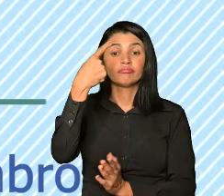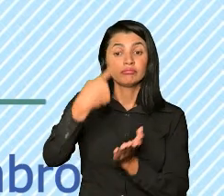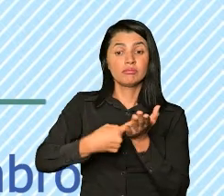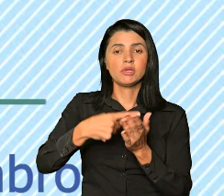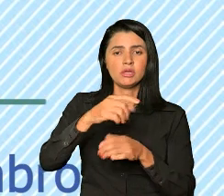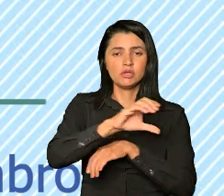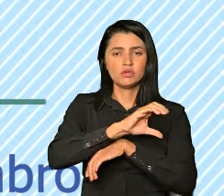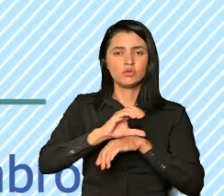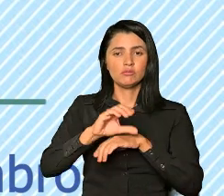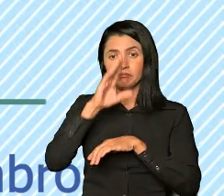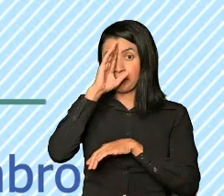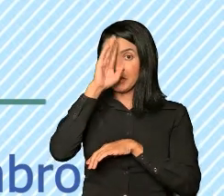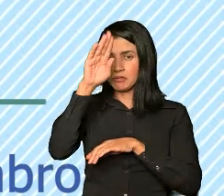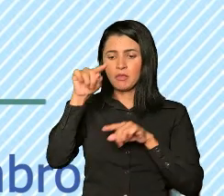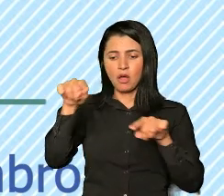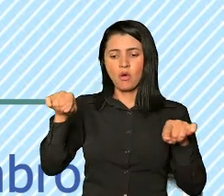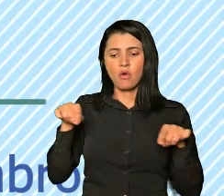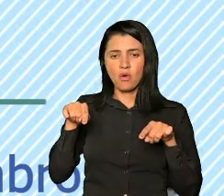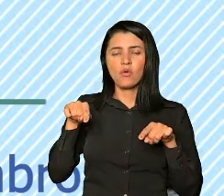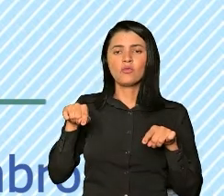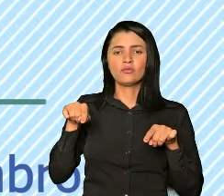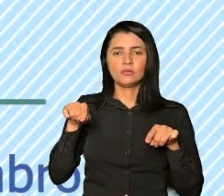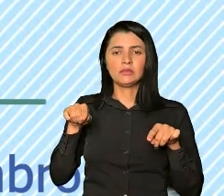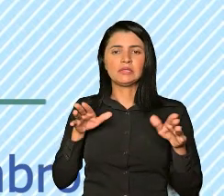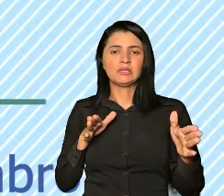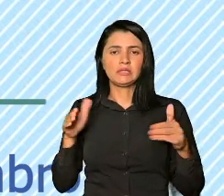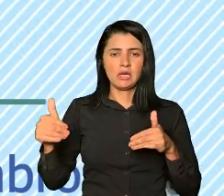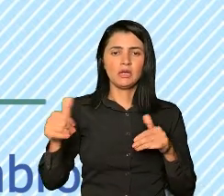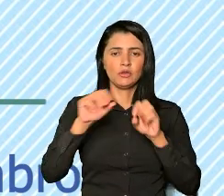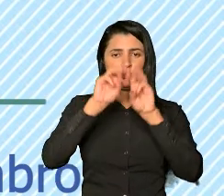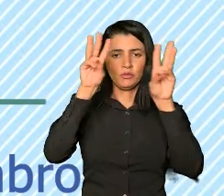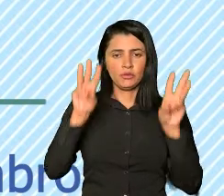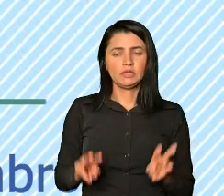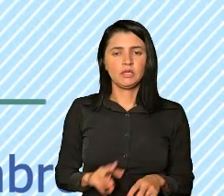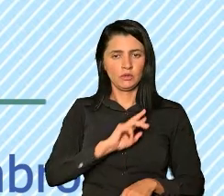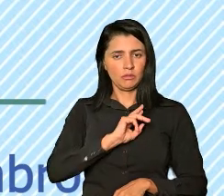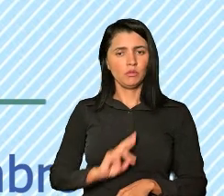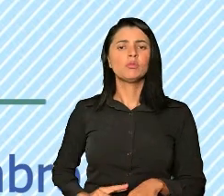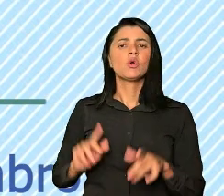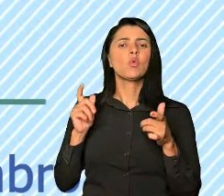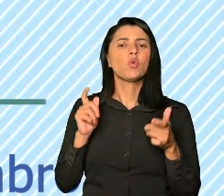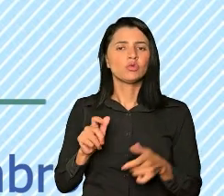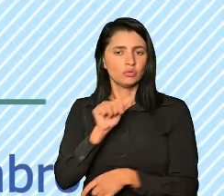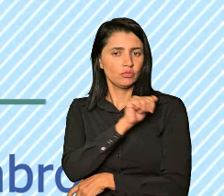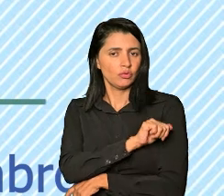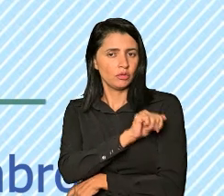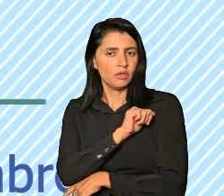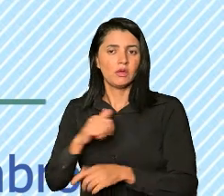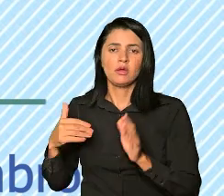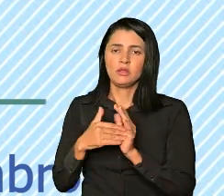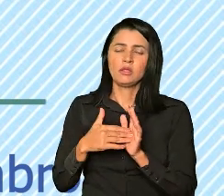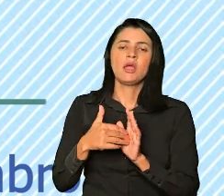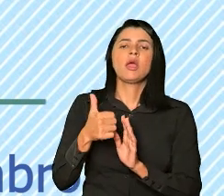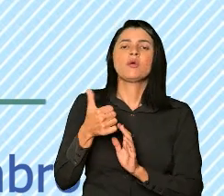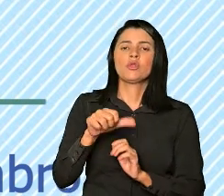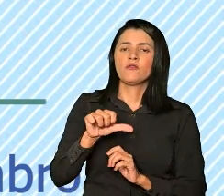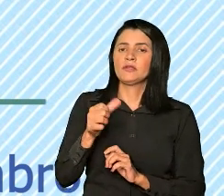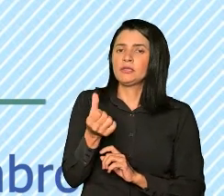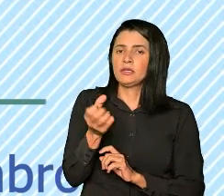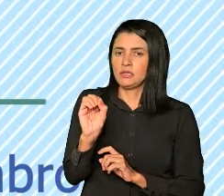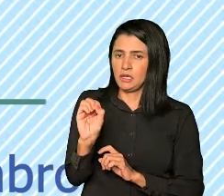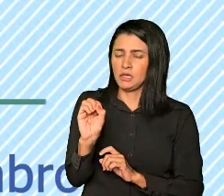na principal sala do Museu da República. O Museu da República fica no Rio de Janeiro, até os anos 60, era a